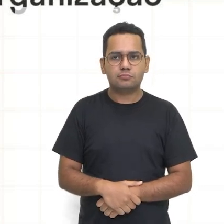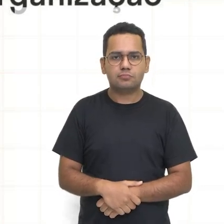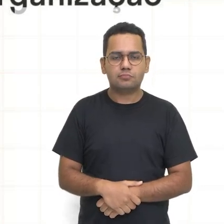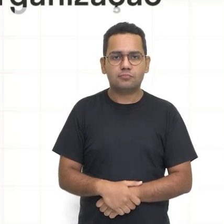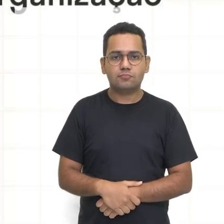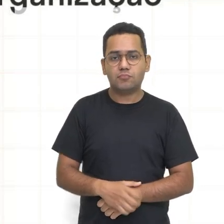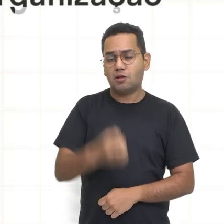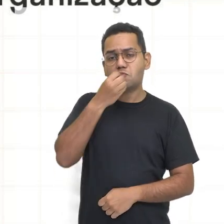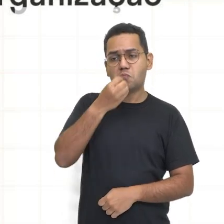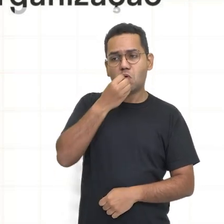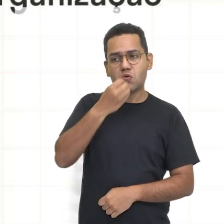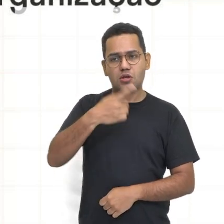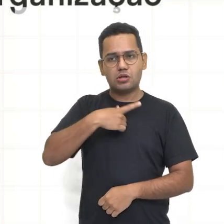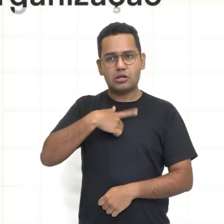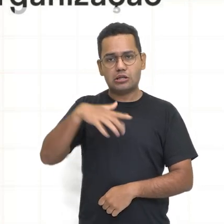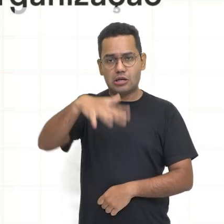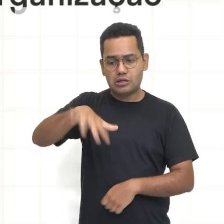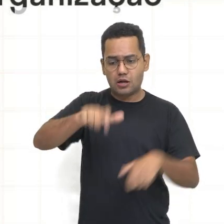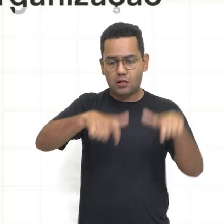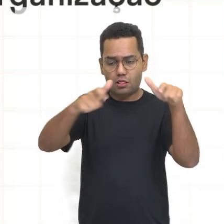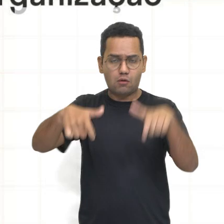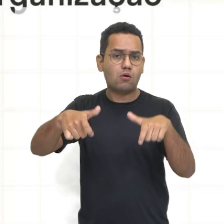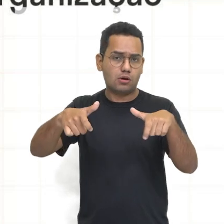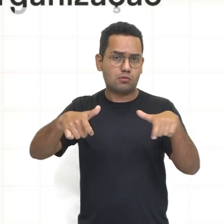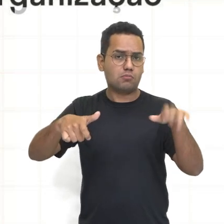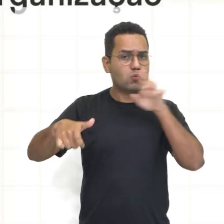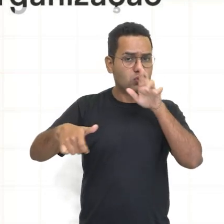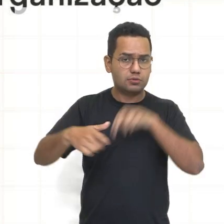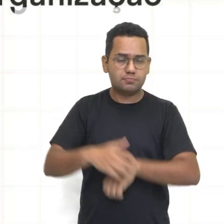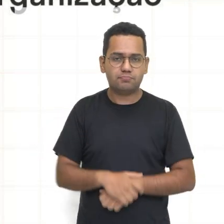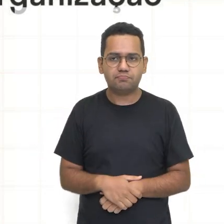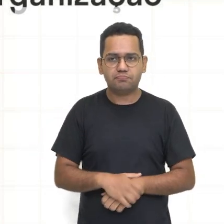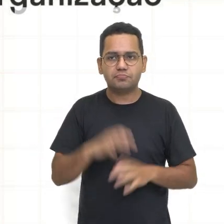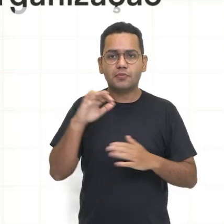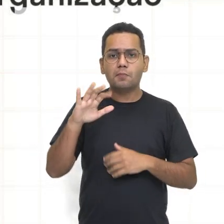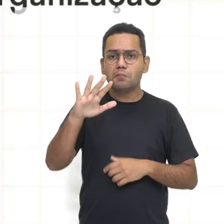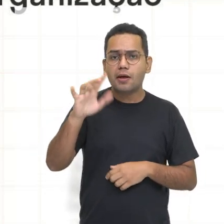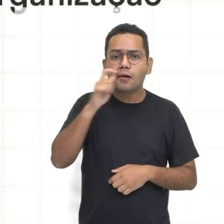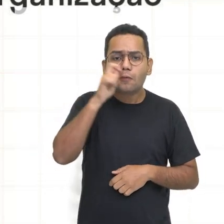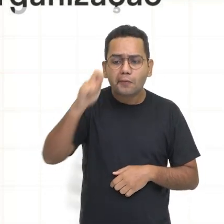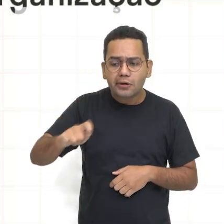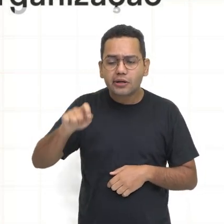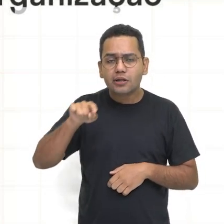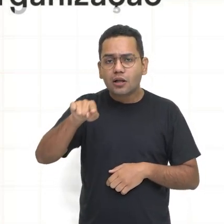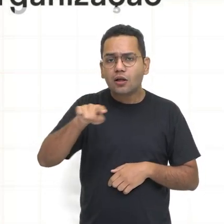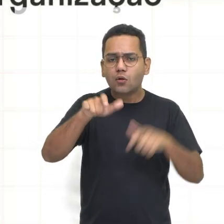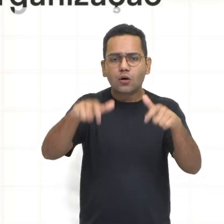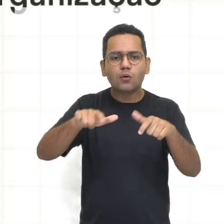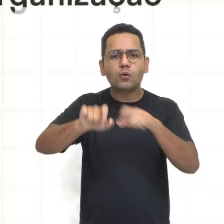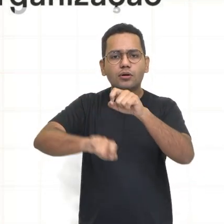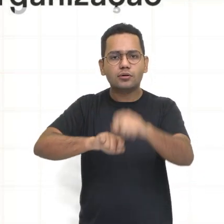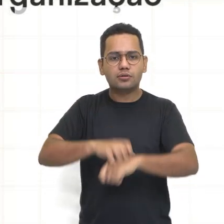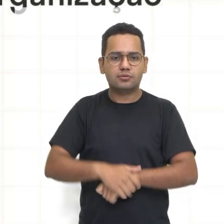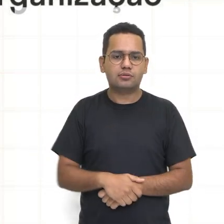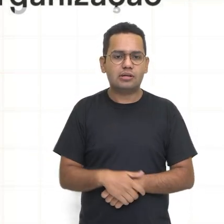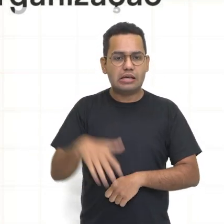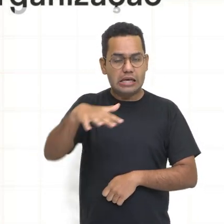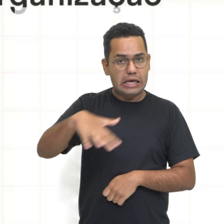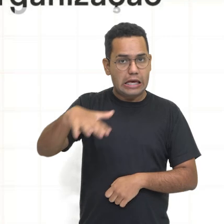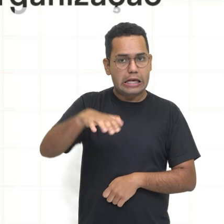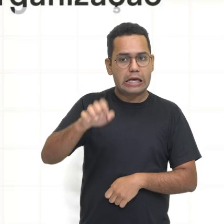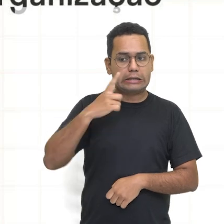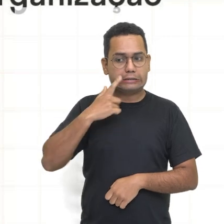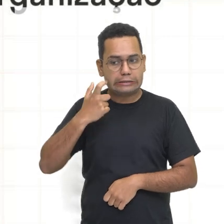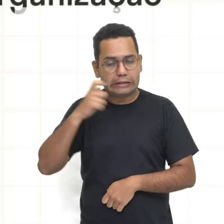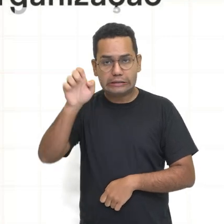acesso aos benefícios que a Ucrânia traz para o território russo. Para quem não sabe, a Ucrânia ela é conhecida como o grande